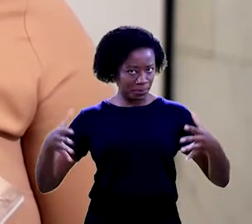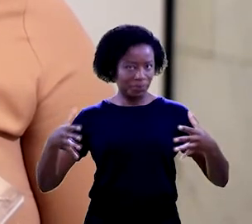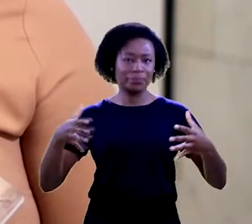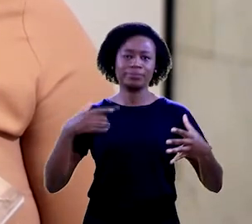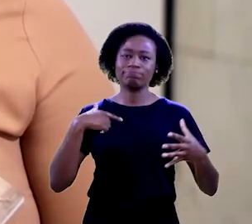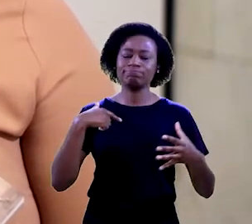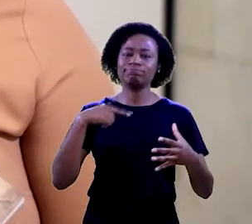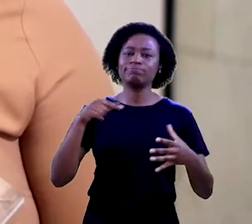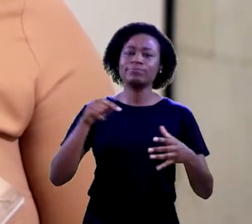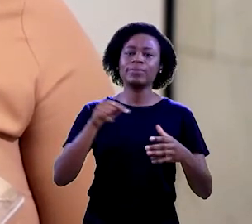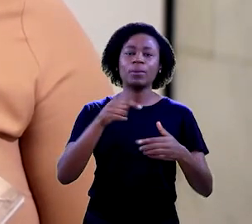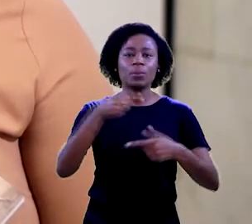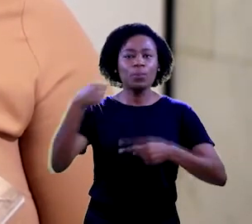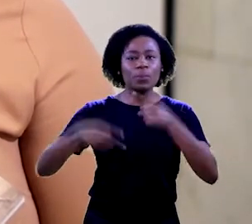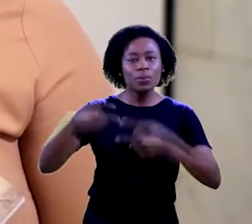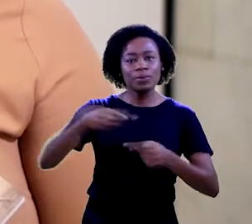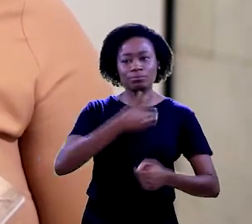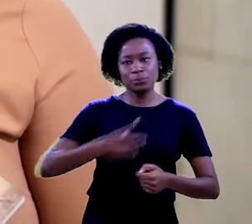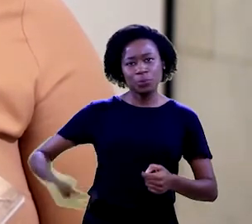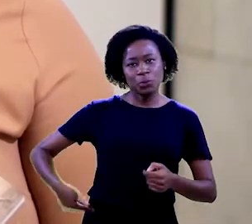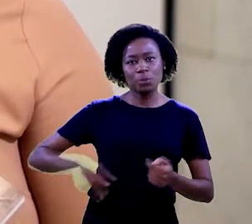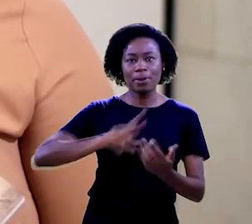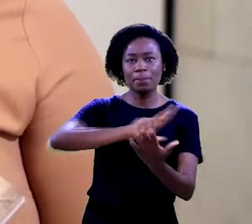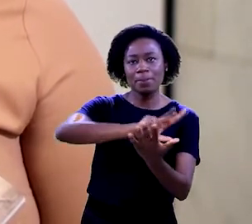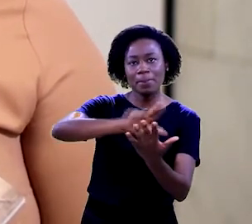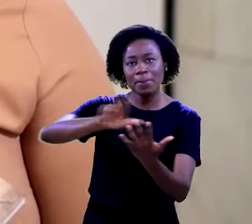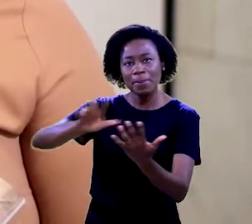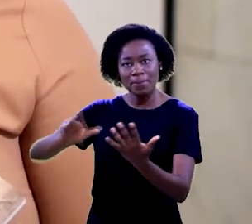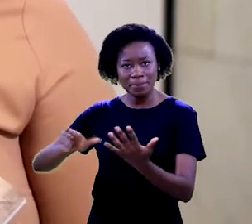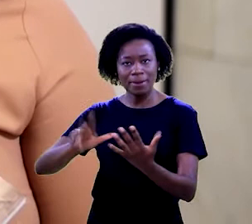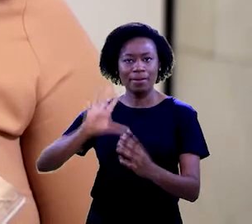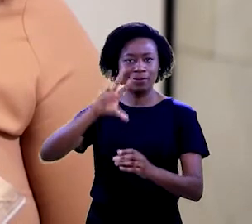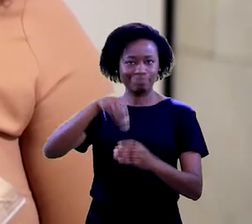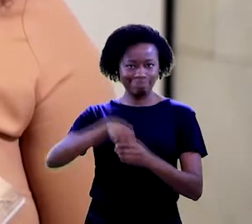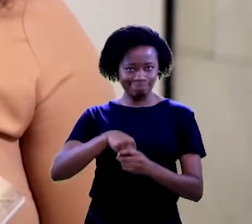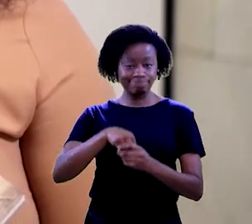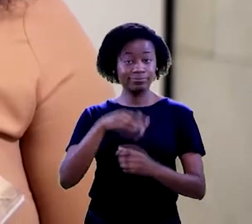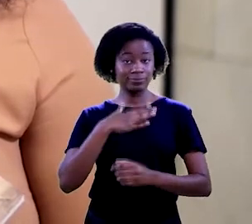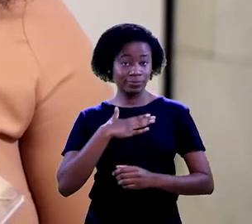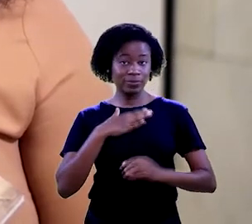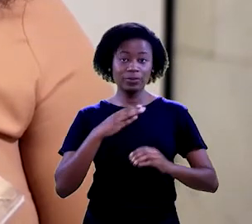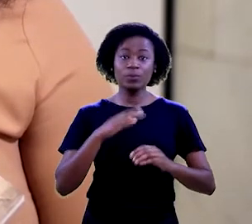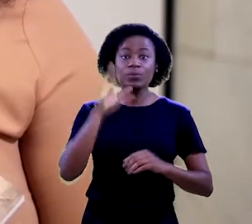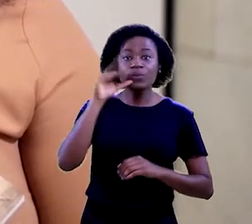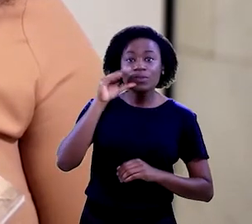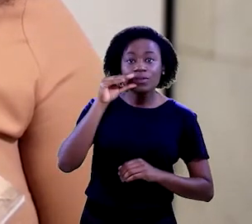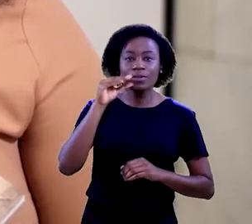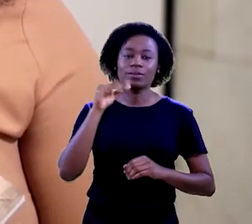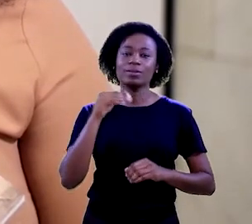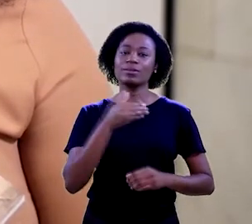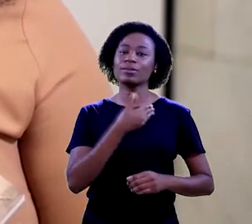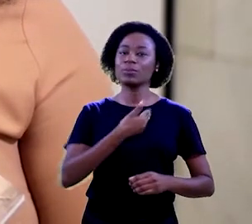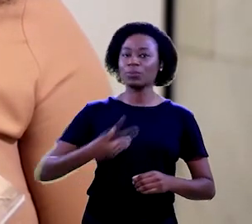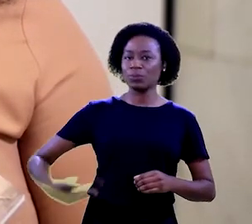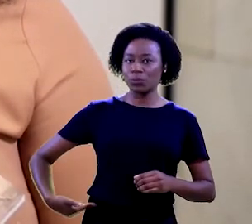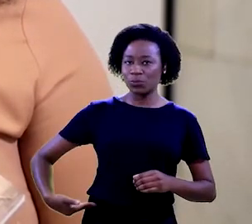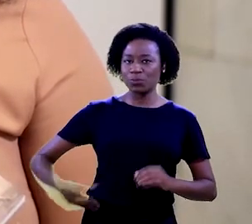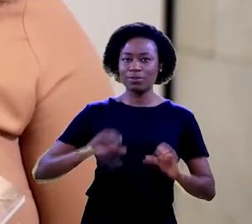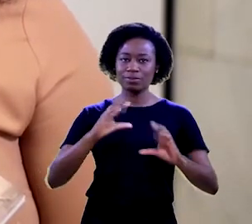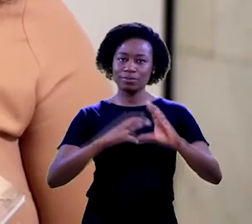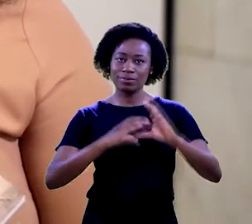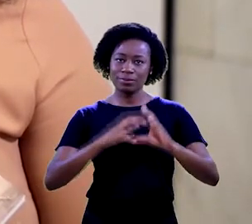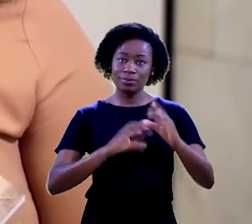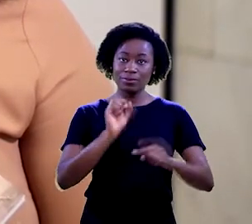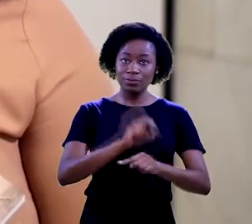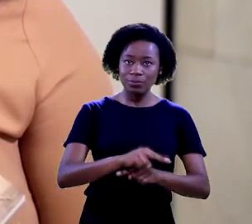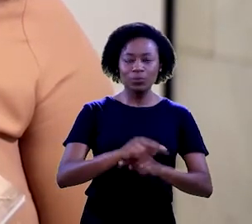secretaria maior, agregando outras políticas públicas. Eu sou servidora pública de carreira e me orgulho muito de ter escolhido